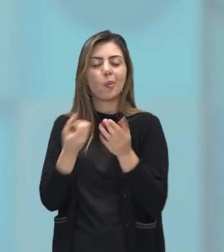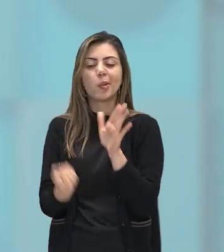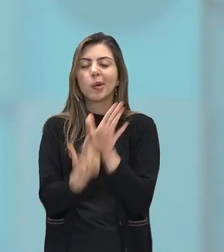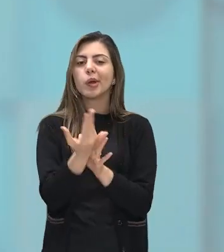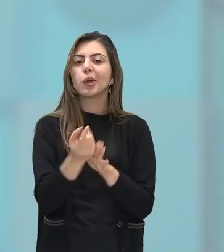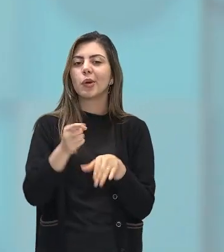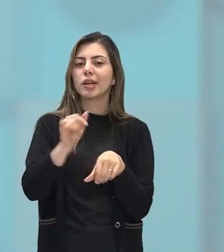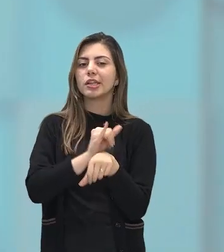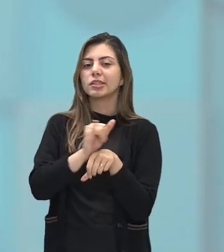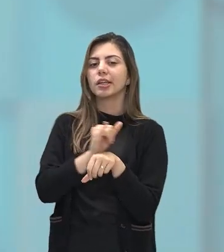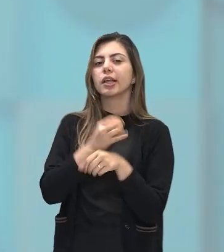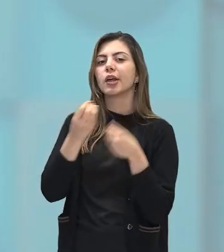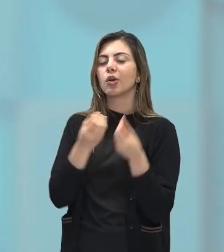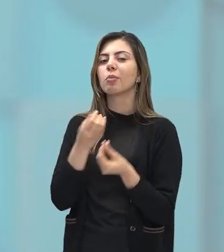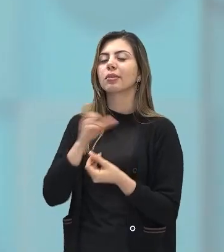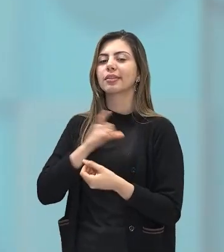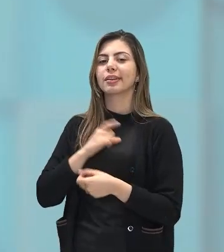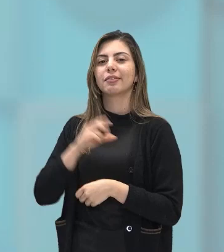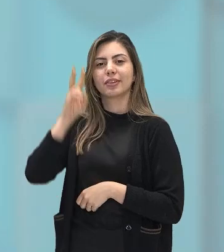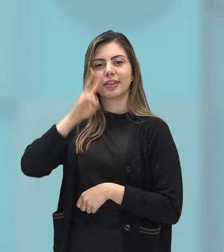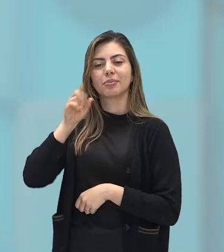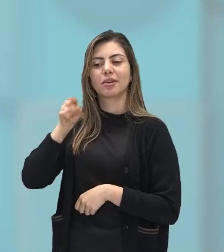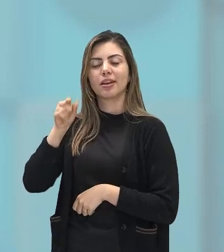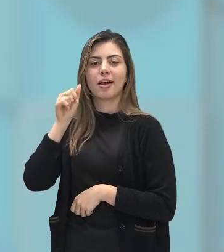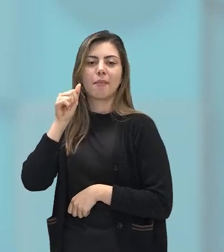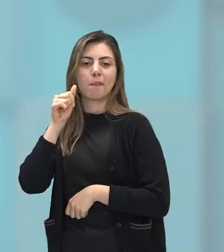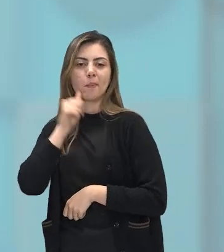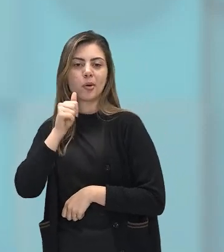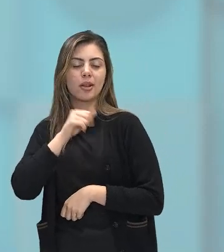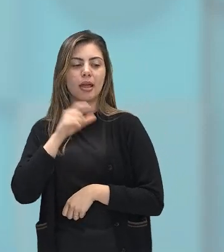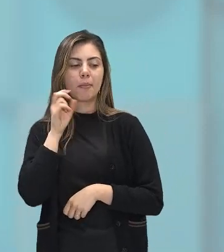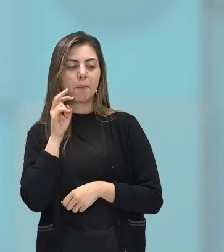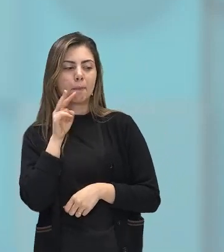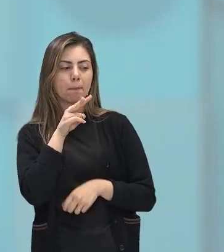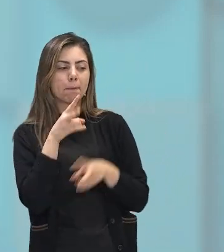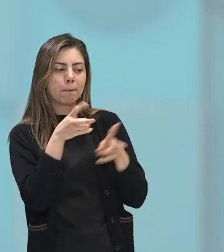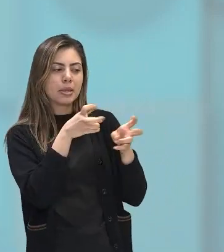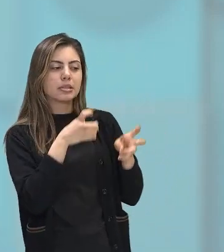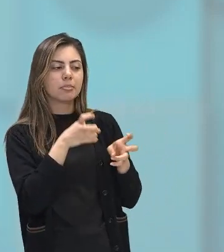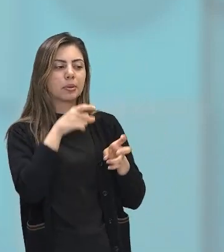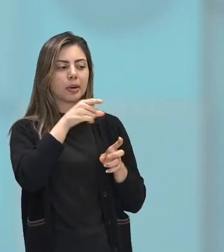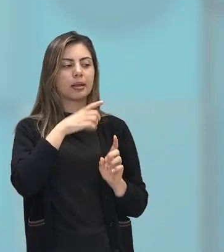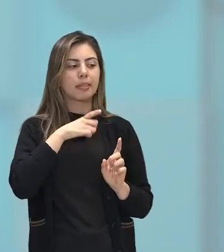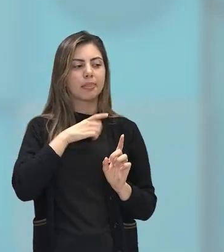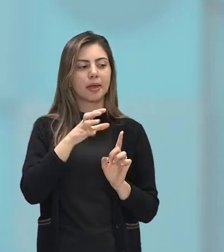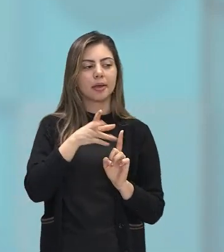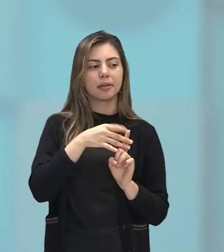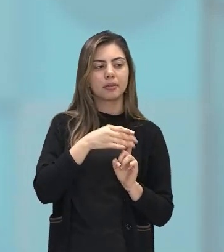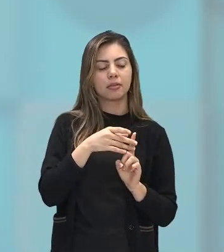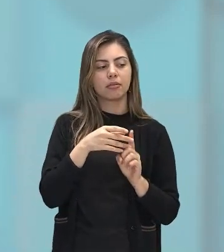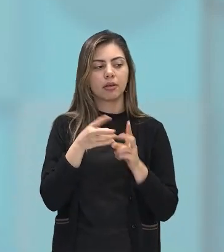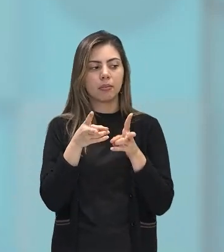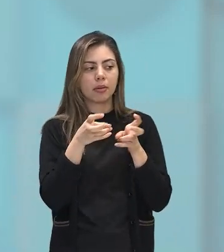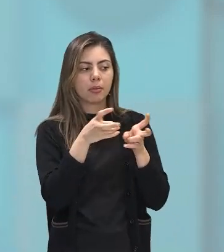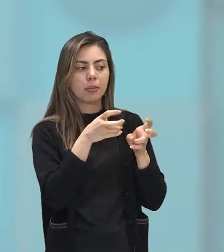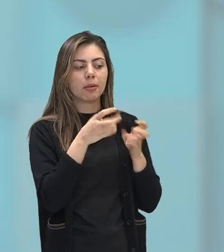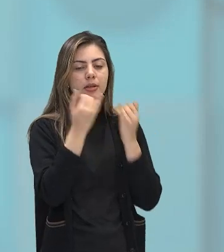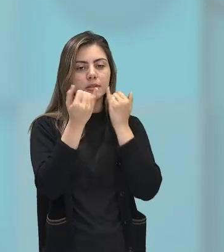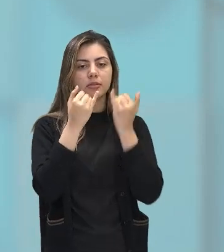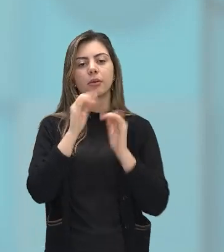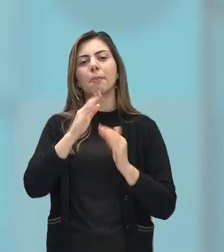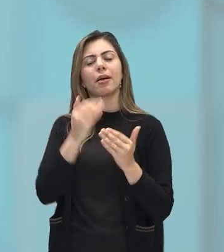das observações feitas ali nos atendimentos dos pacientes. E agora a gente vai ver como é que